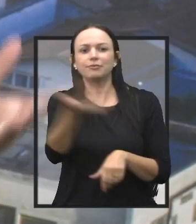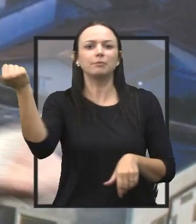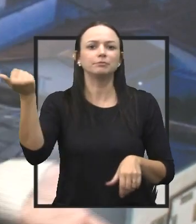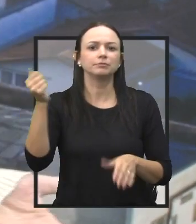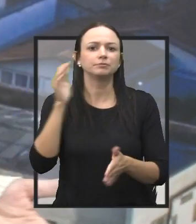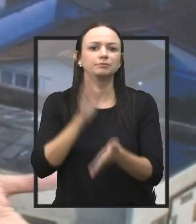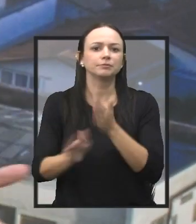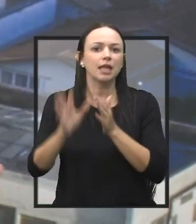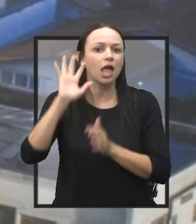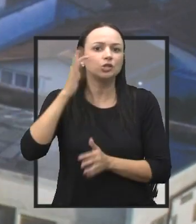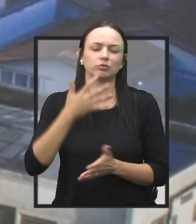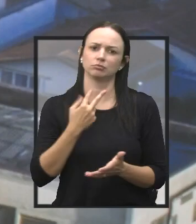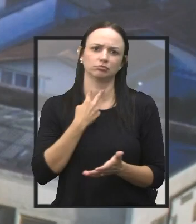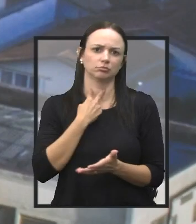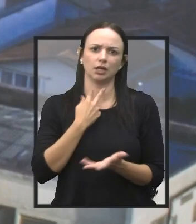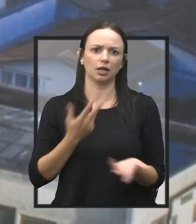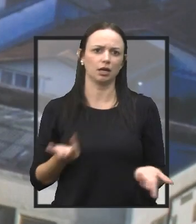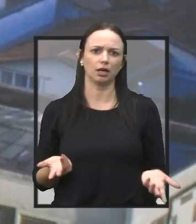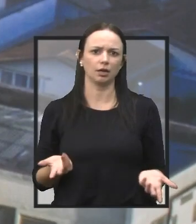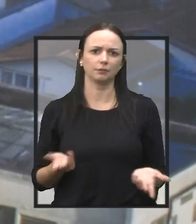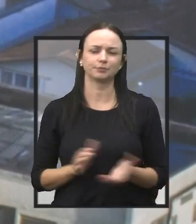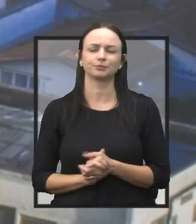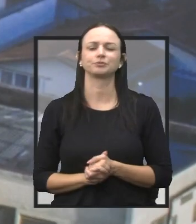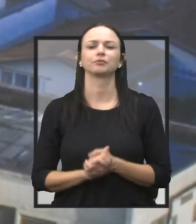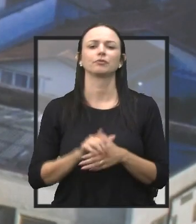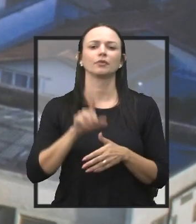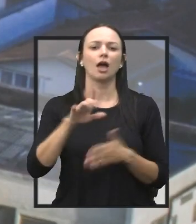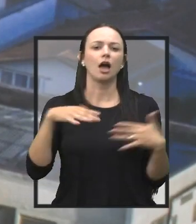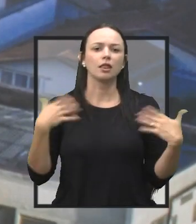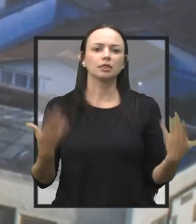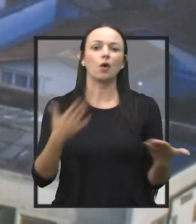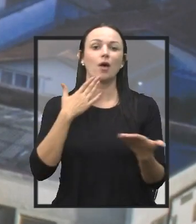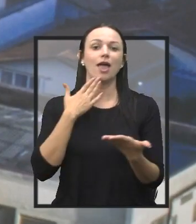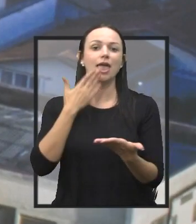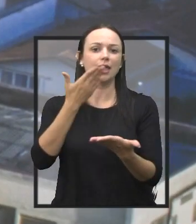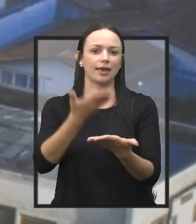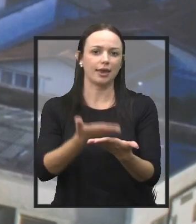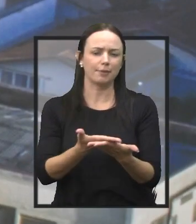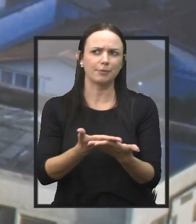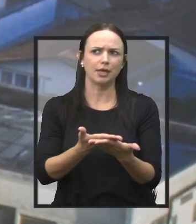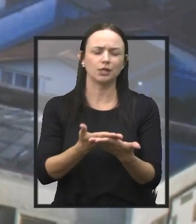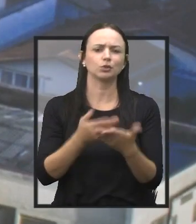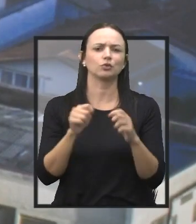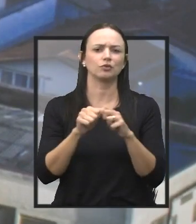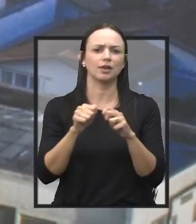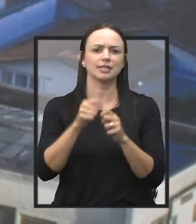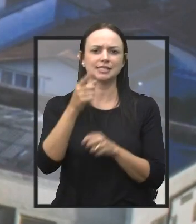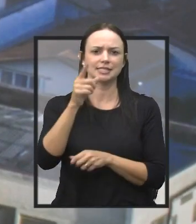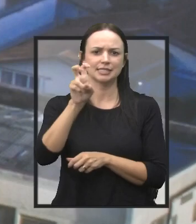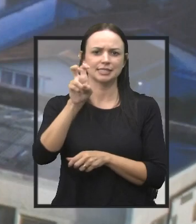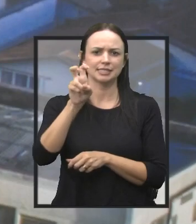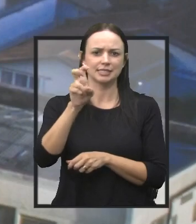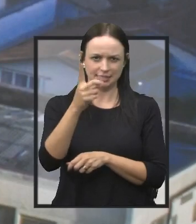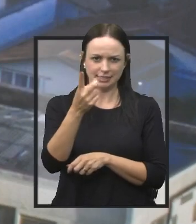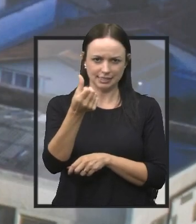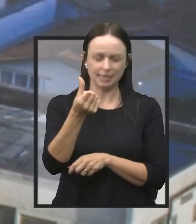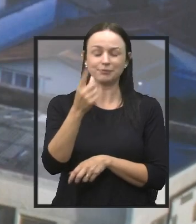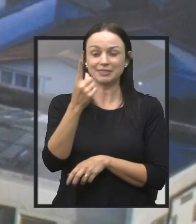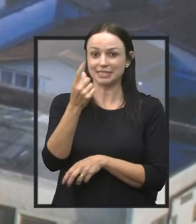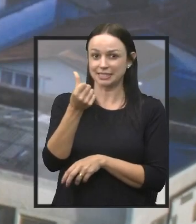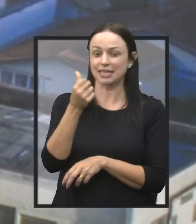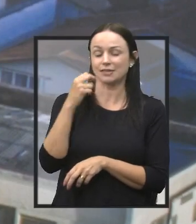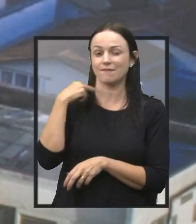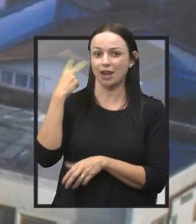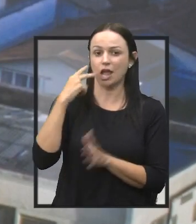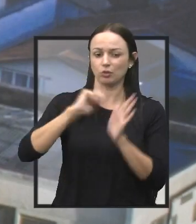vamos resolver. Não é assim. Então, esse requerimento que nós fizemos, acho que 15 vereadores assinaram. 16 vereadores. 16